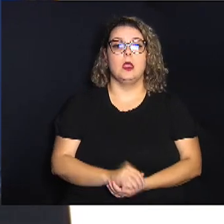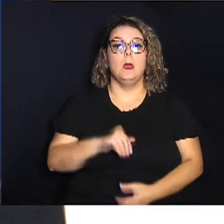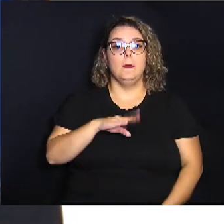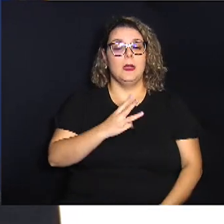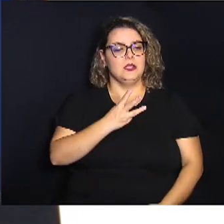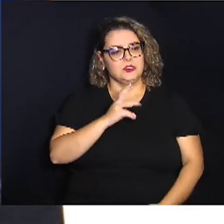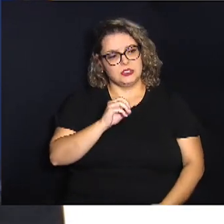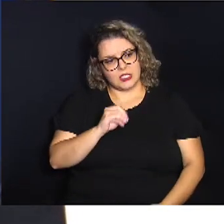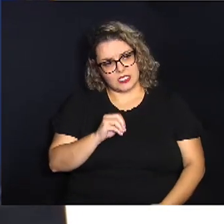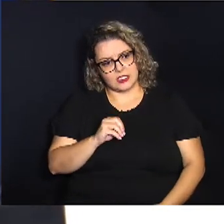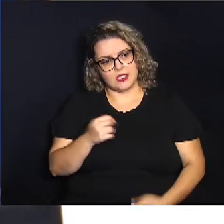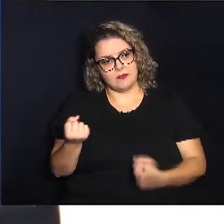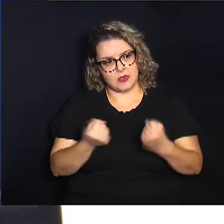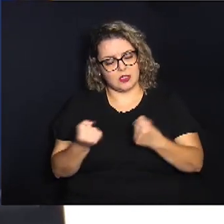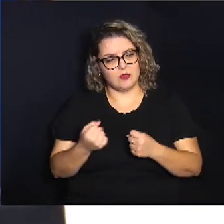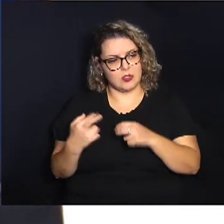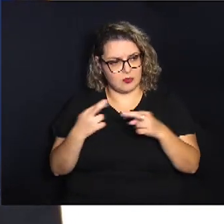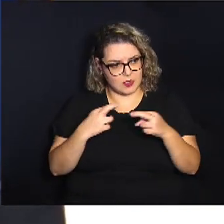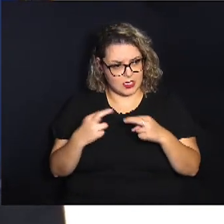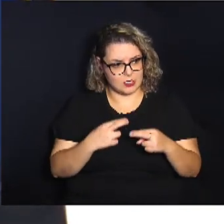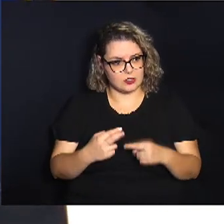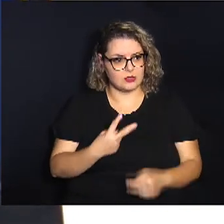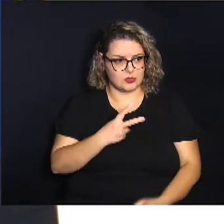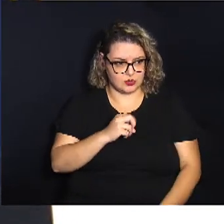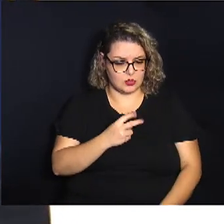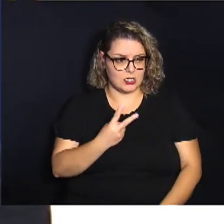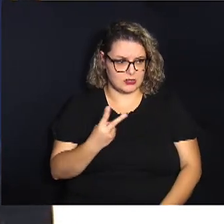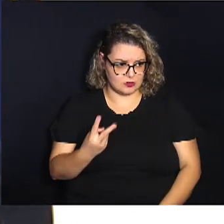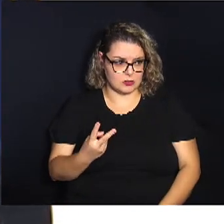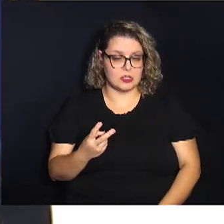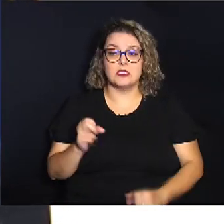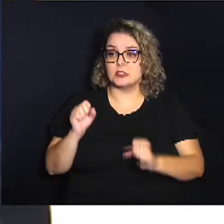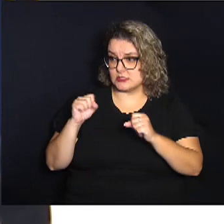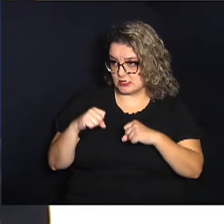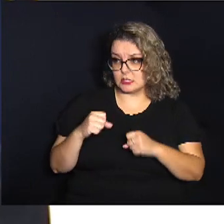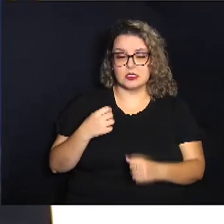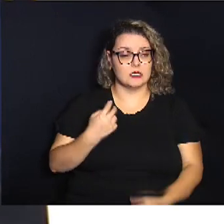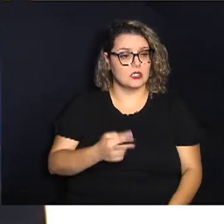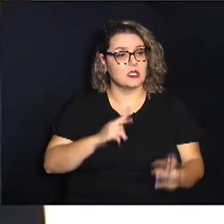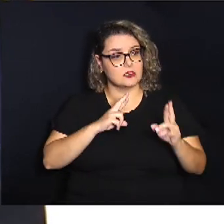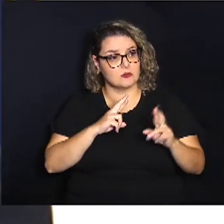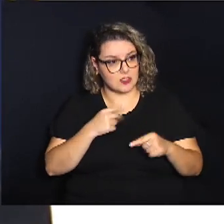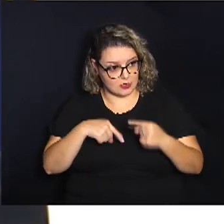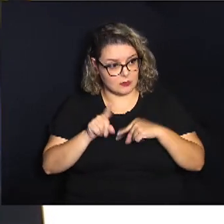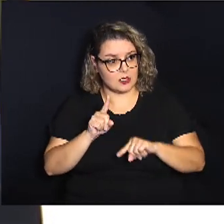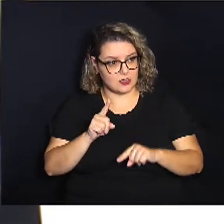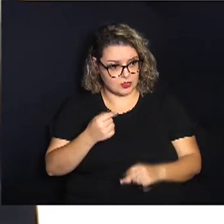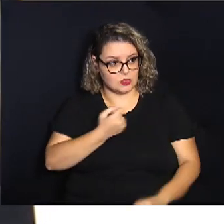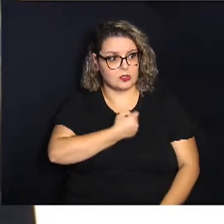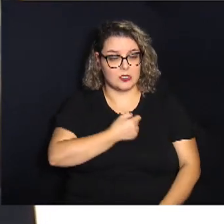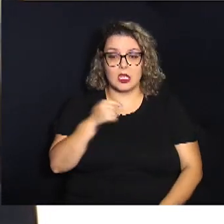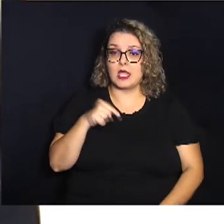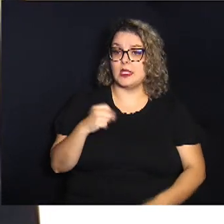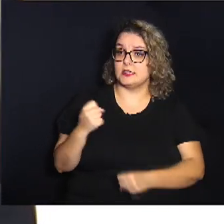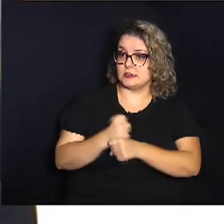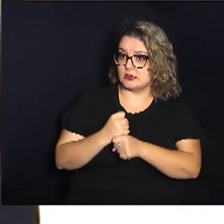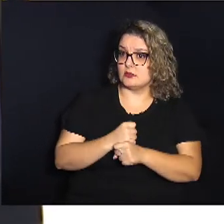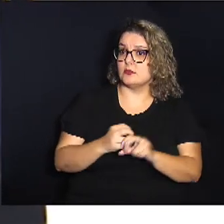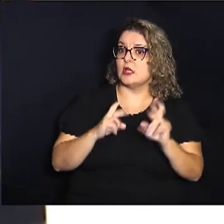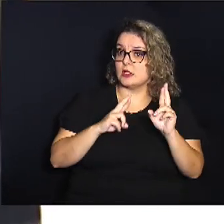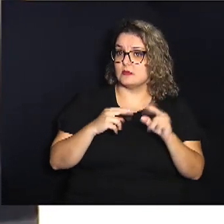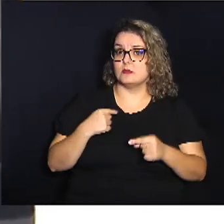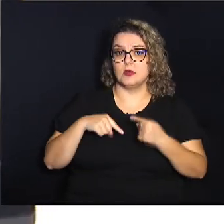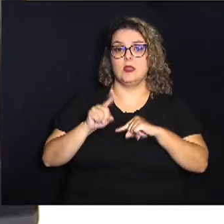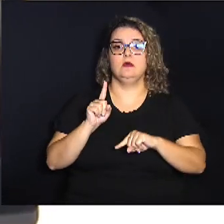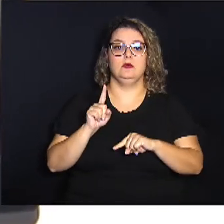veículos passaram pela inspeção ambiental em 2022 né exato e a expectativa é superar esse número esse ano a expectativa é